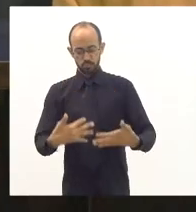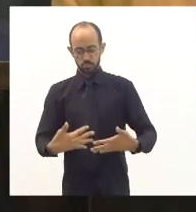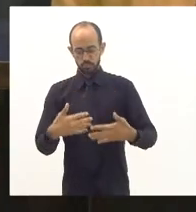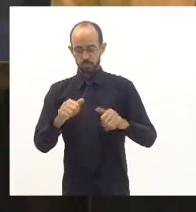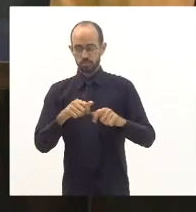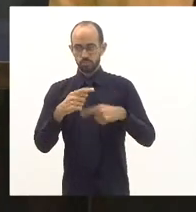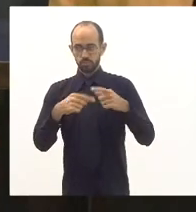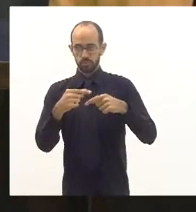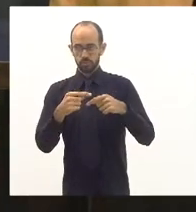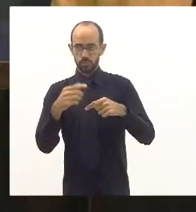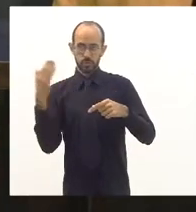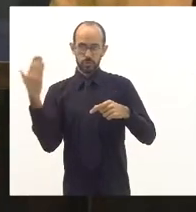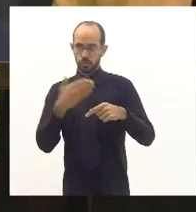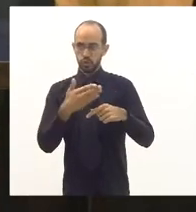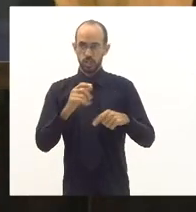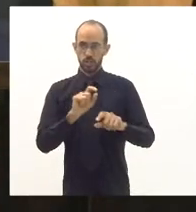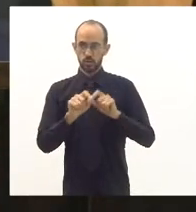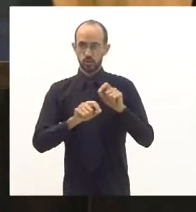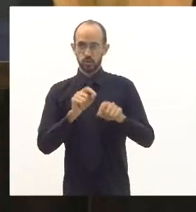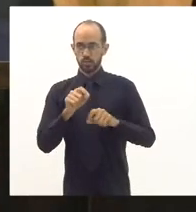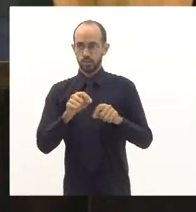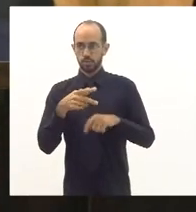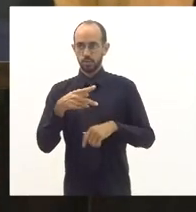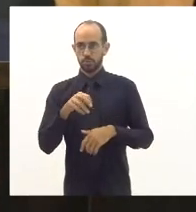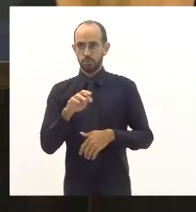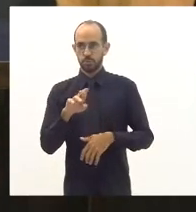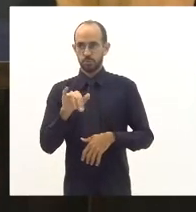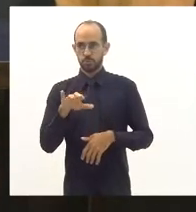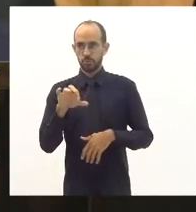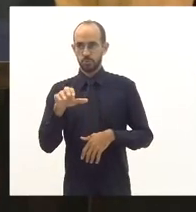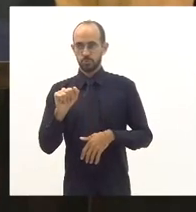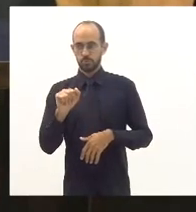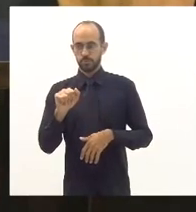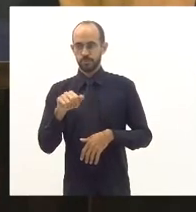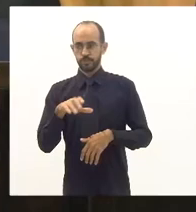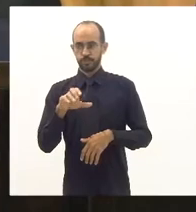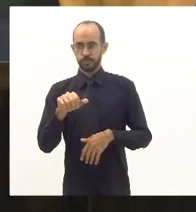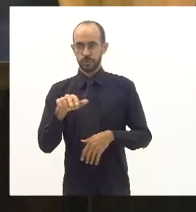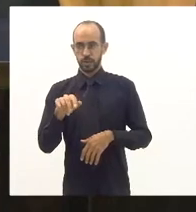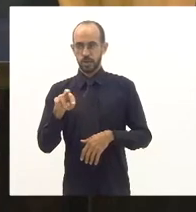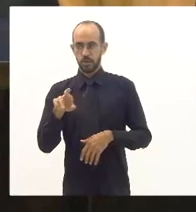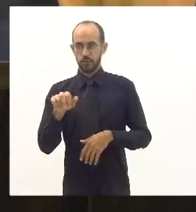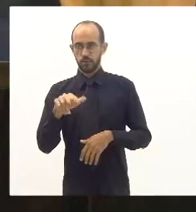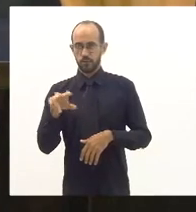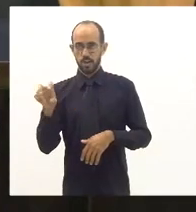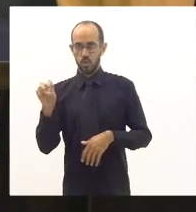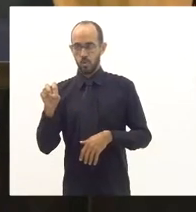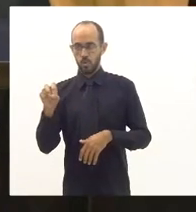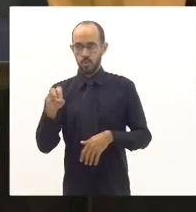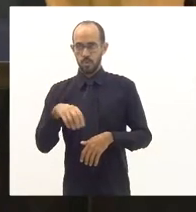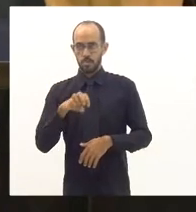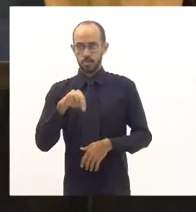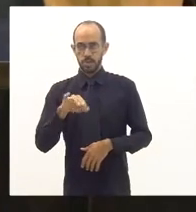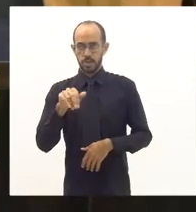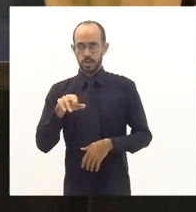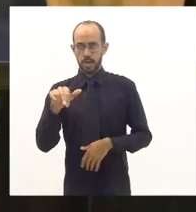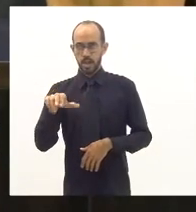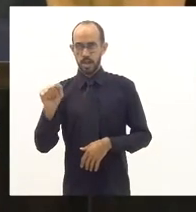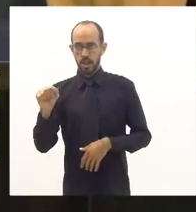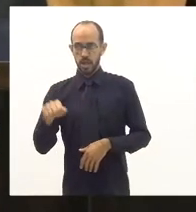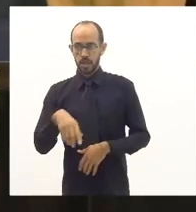passar diretamente para Patrícia Carvão, Mirella Assad, Débora